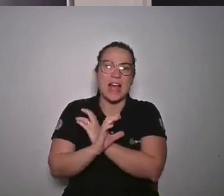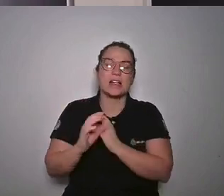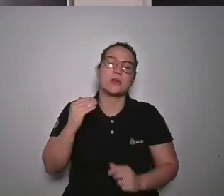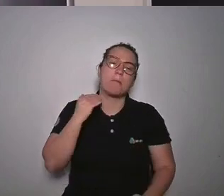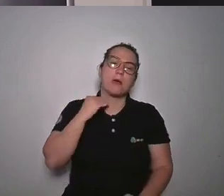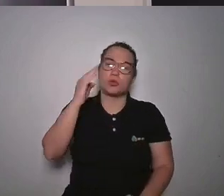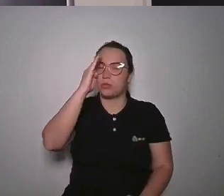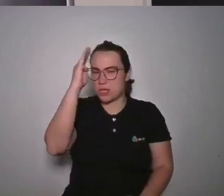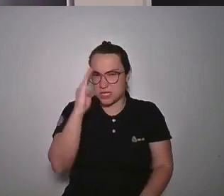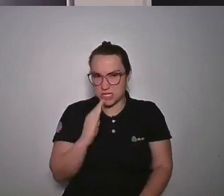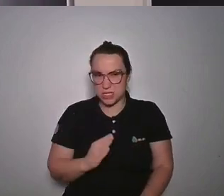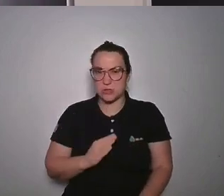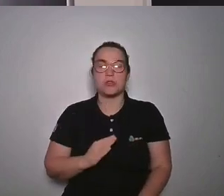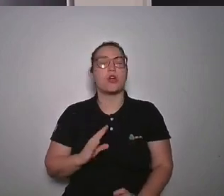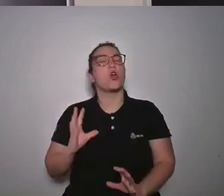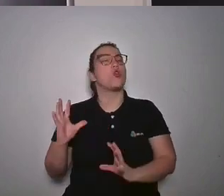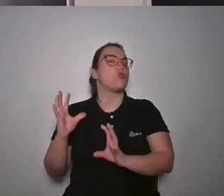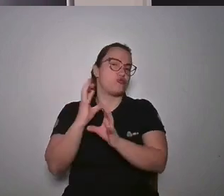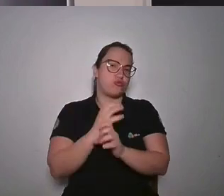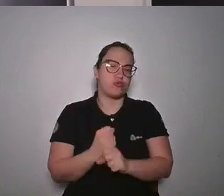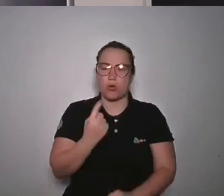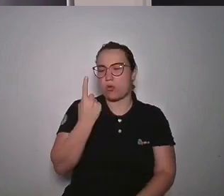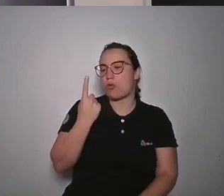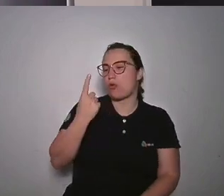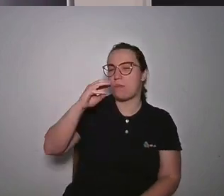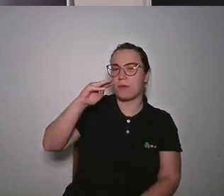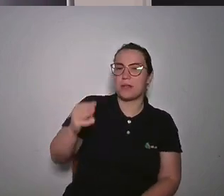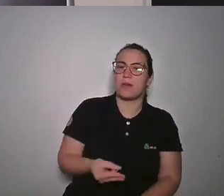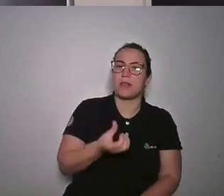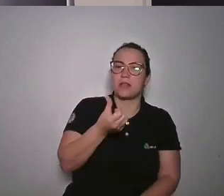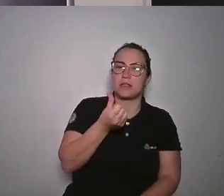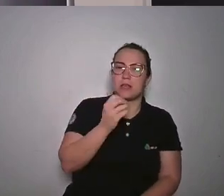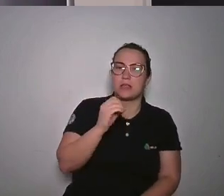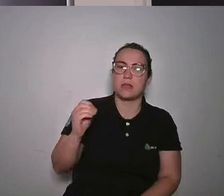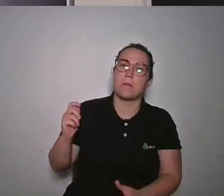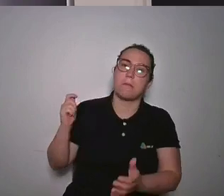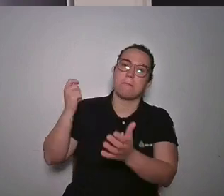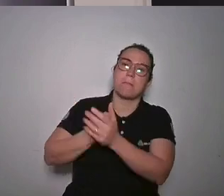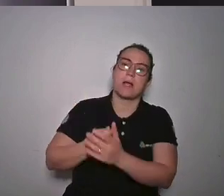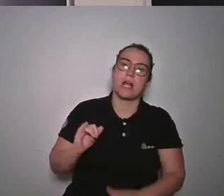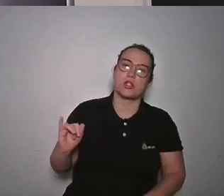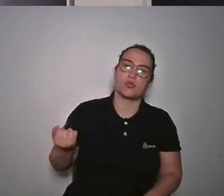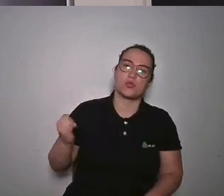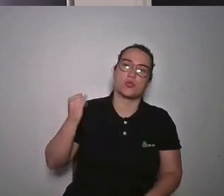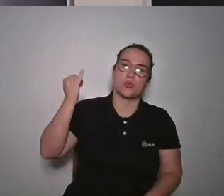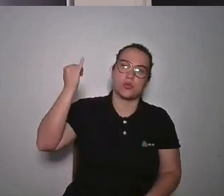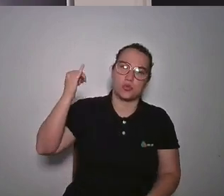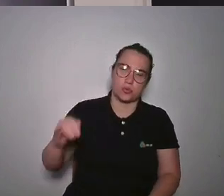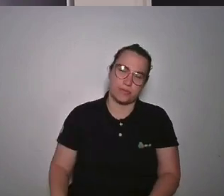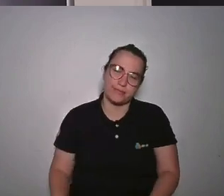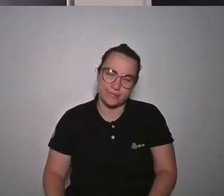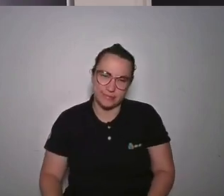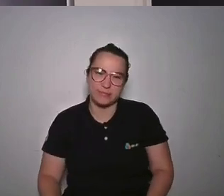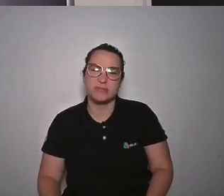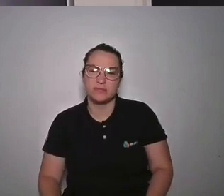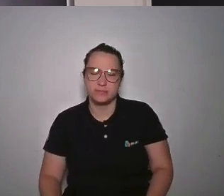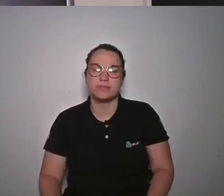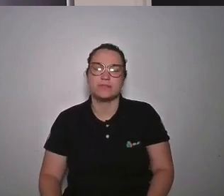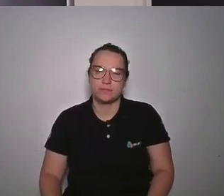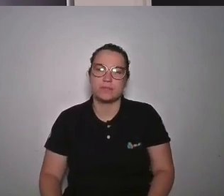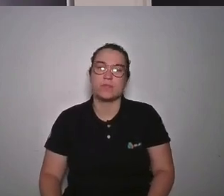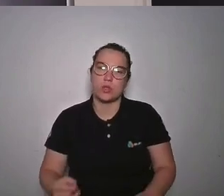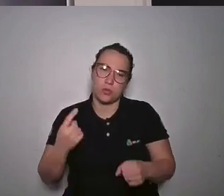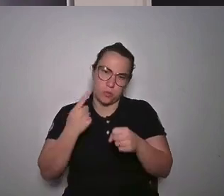Brasil, no qual 1.600.000 é só para pagar os juros. E as despesas correntes, o